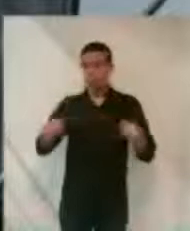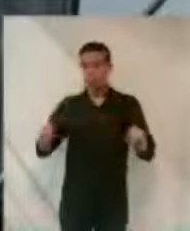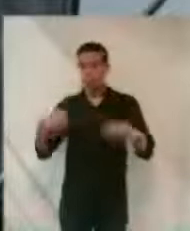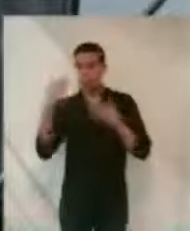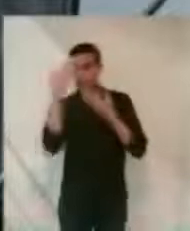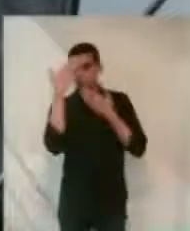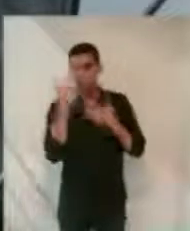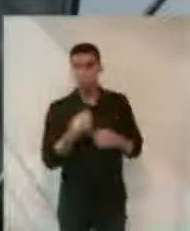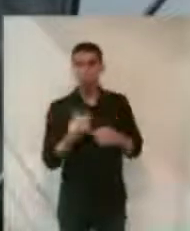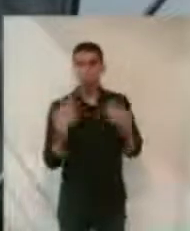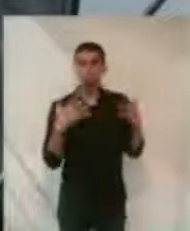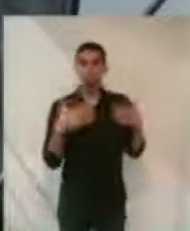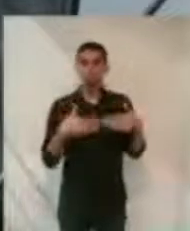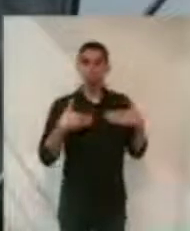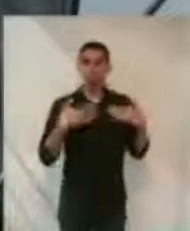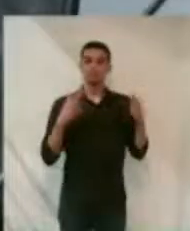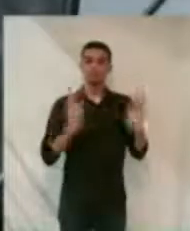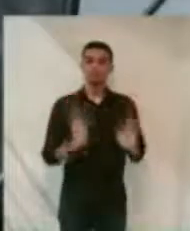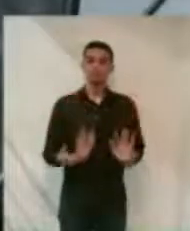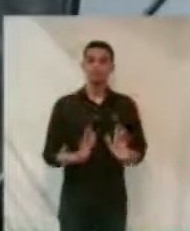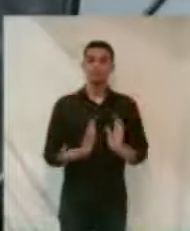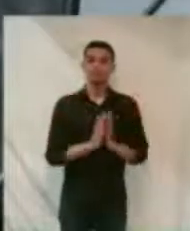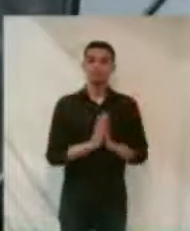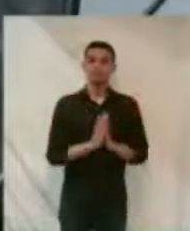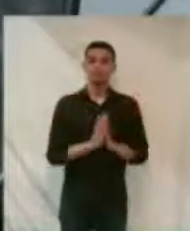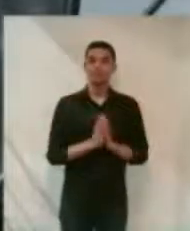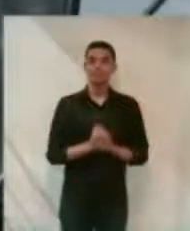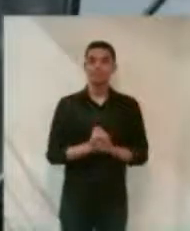a fala de todos, também de Tião.